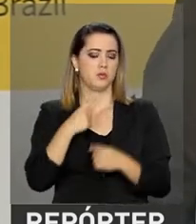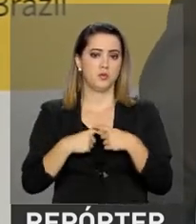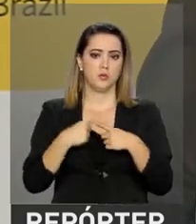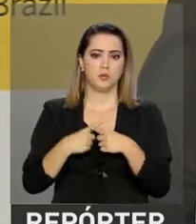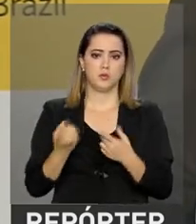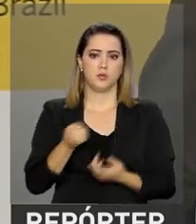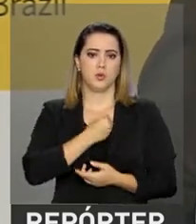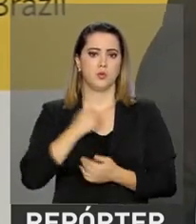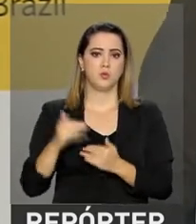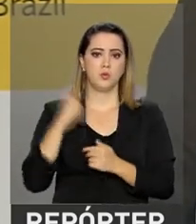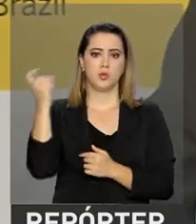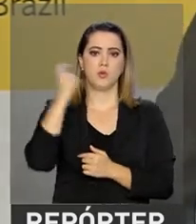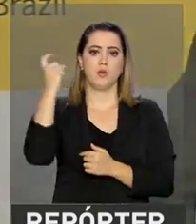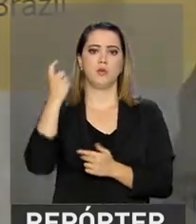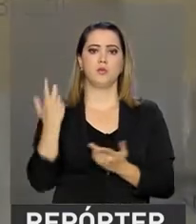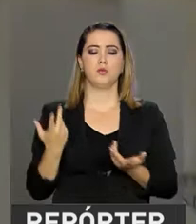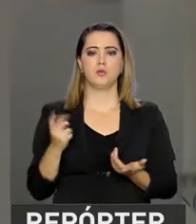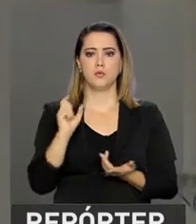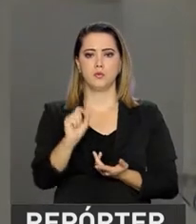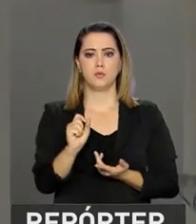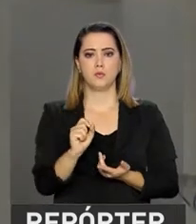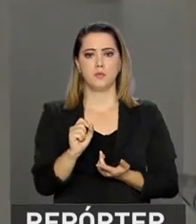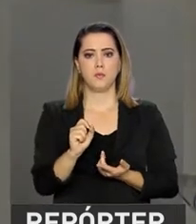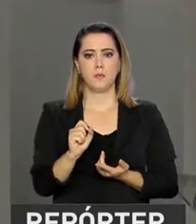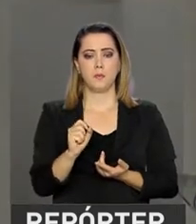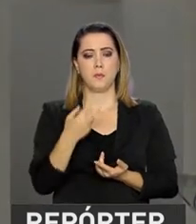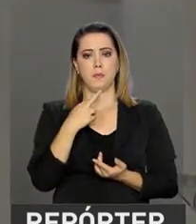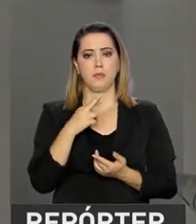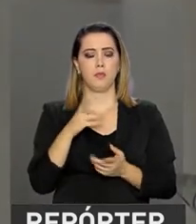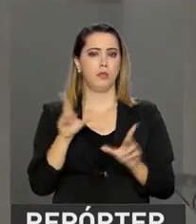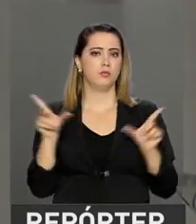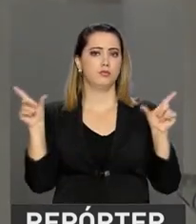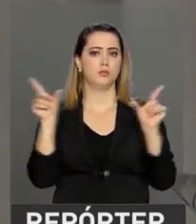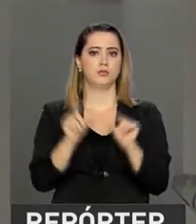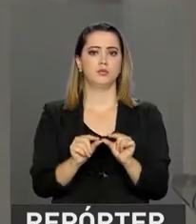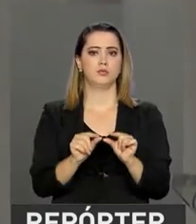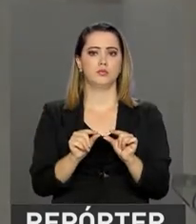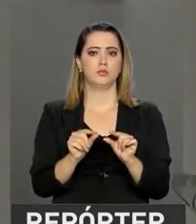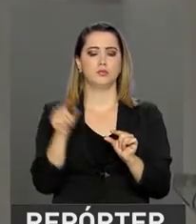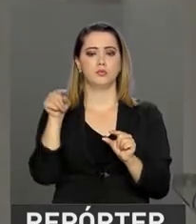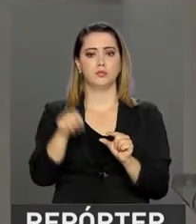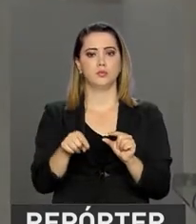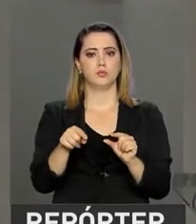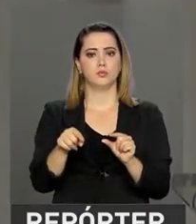dar um número muito alto e em resumo o nome atividade